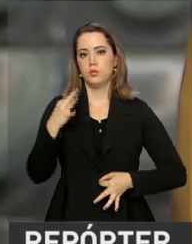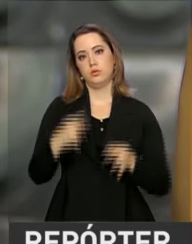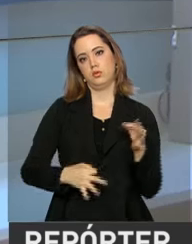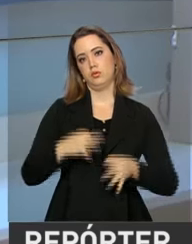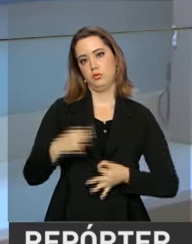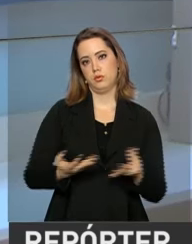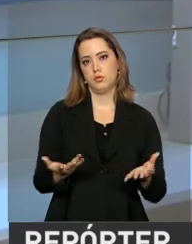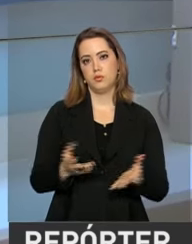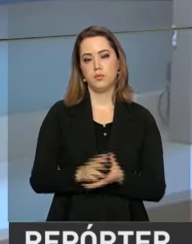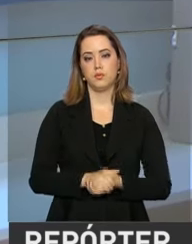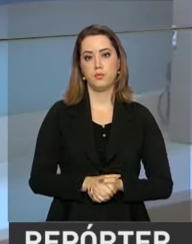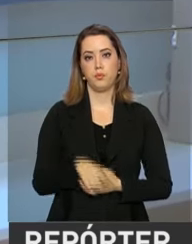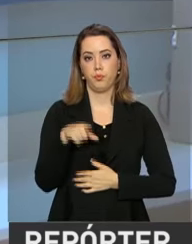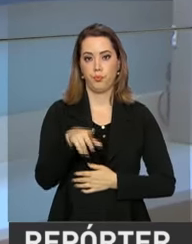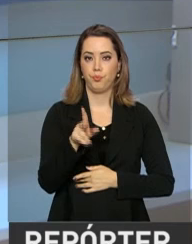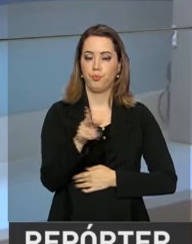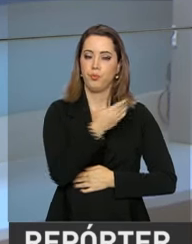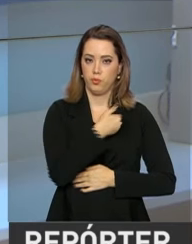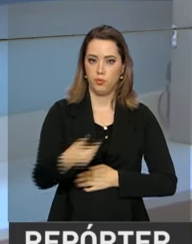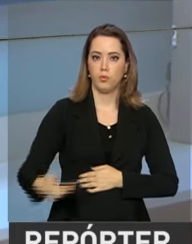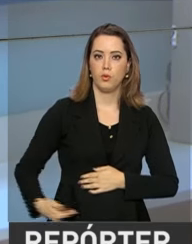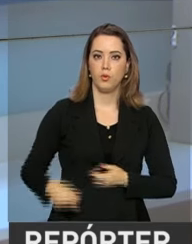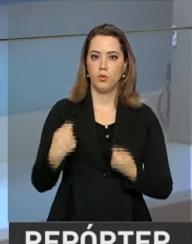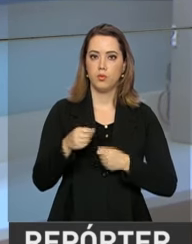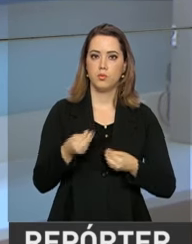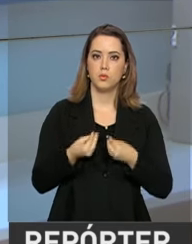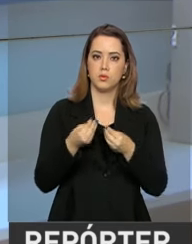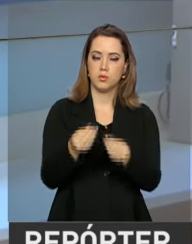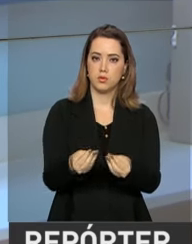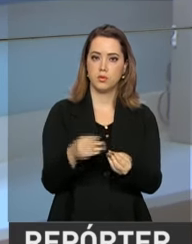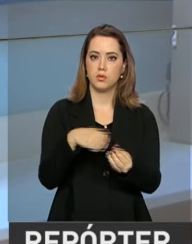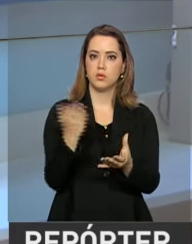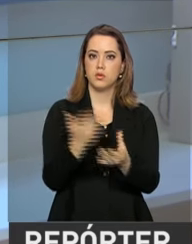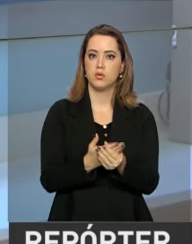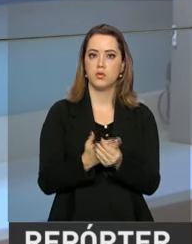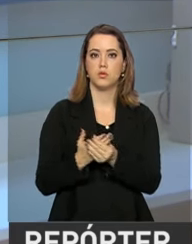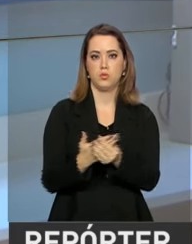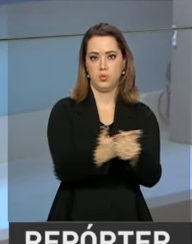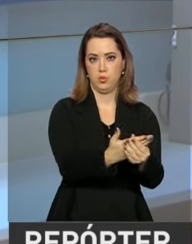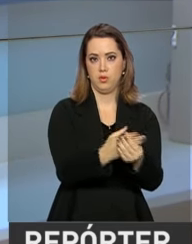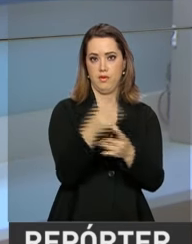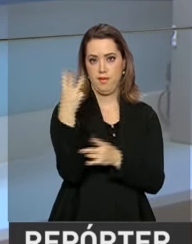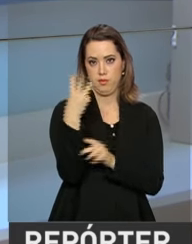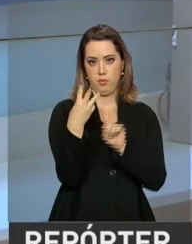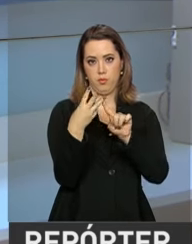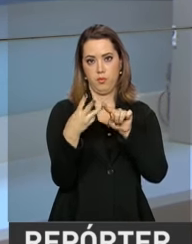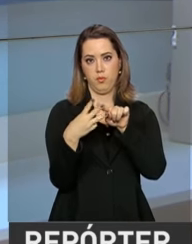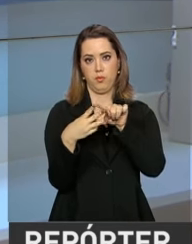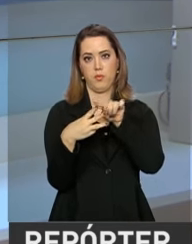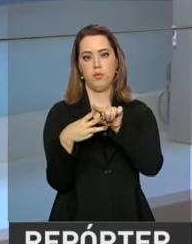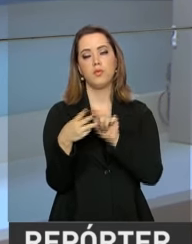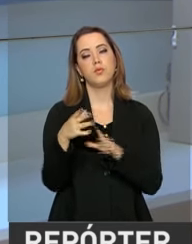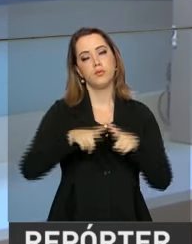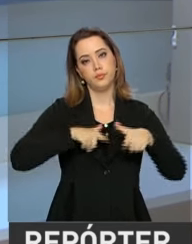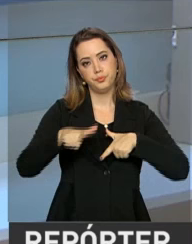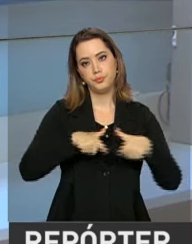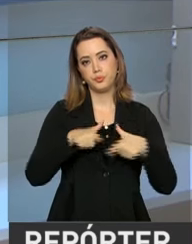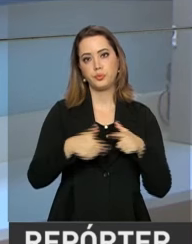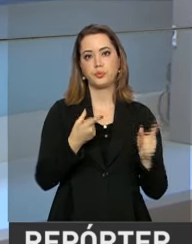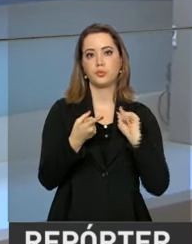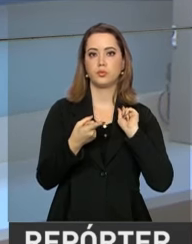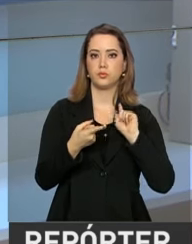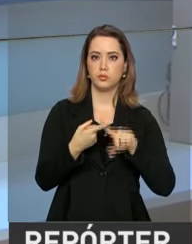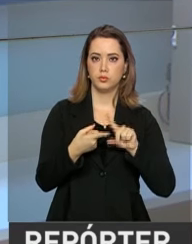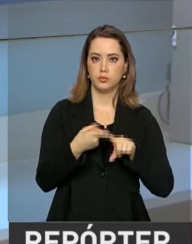jurídica. O governo deve enviar ao Congresso Nacional até o fim do ano 3 propostas para a área trabalhista. Uma